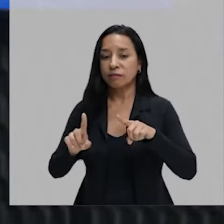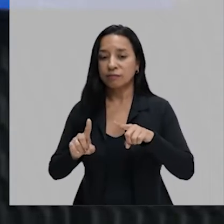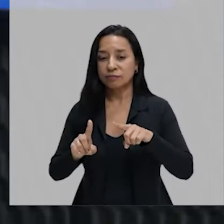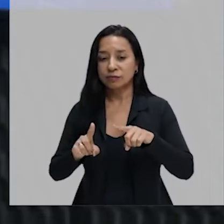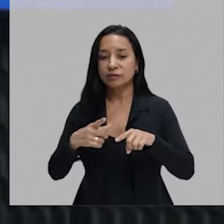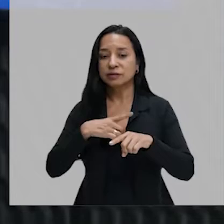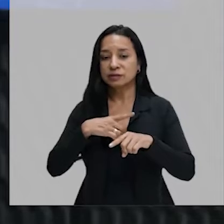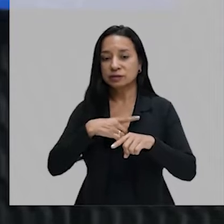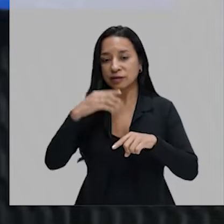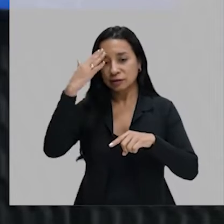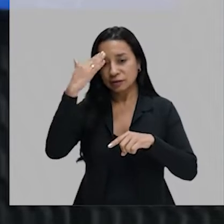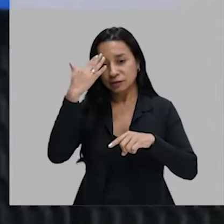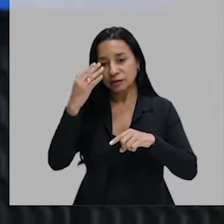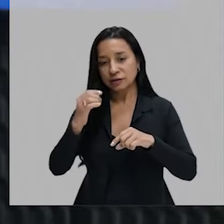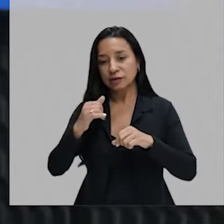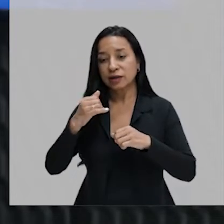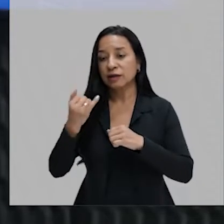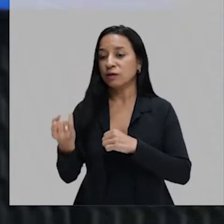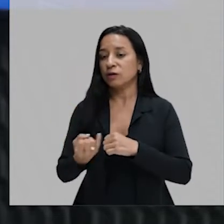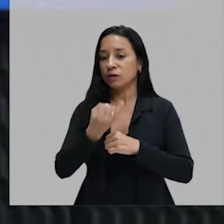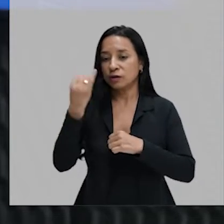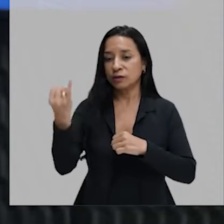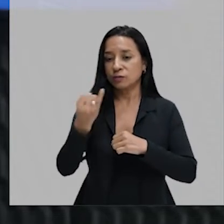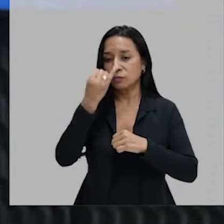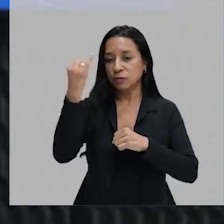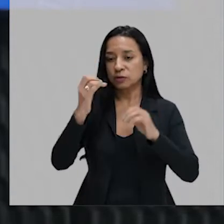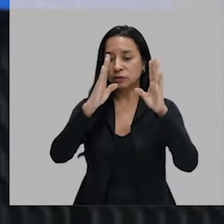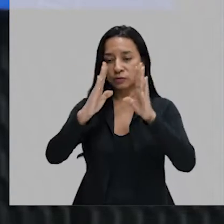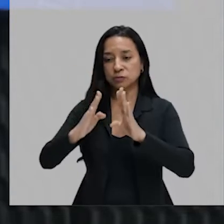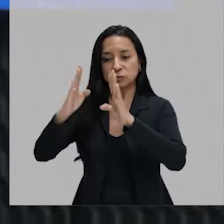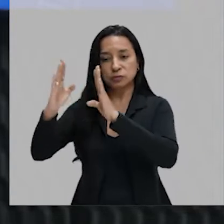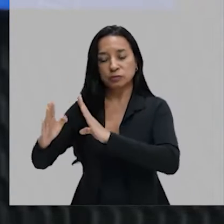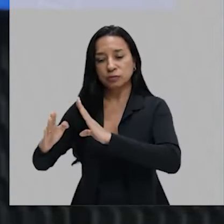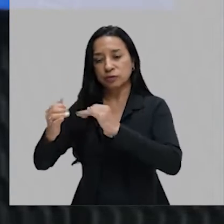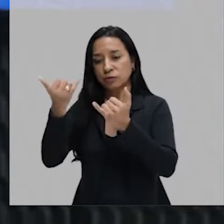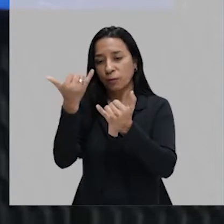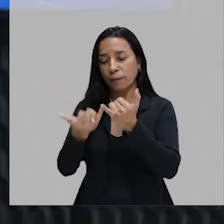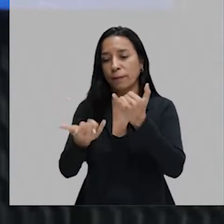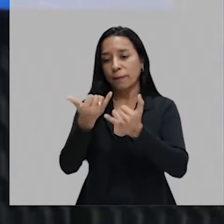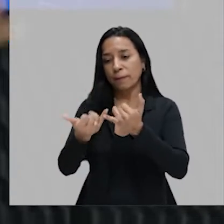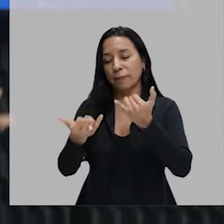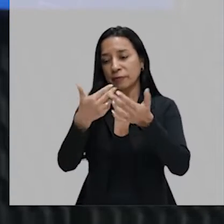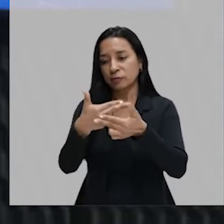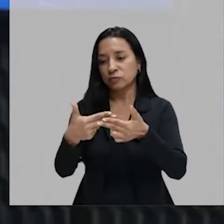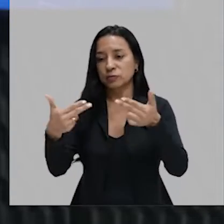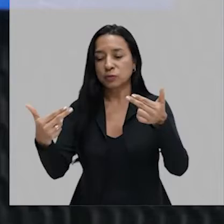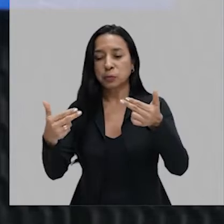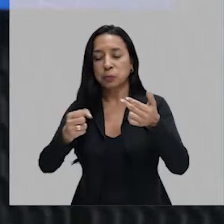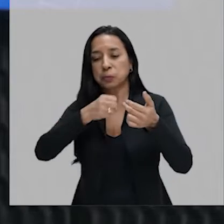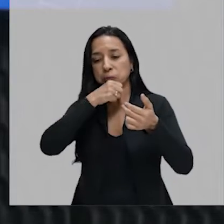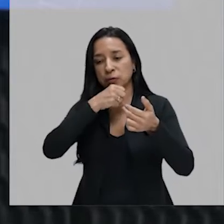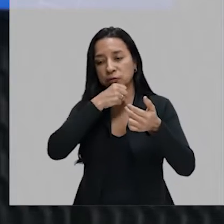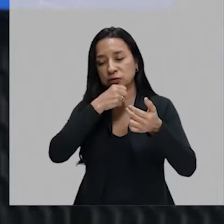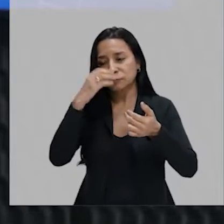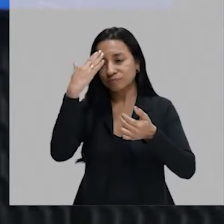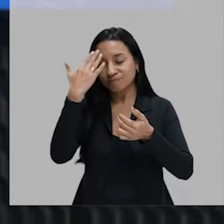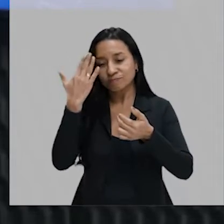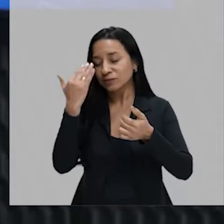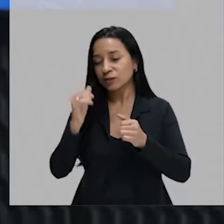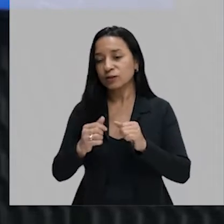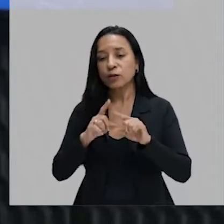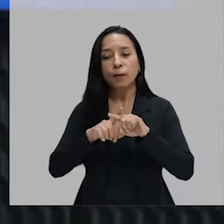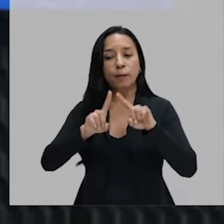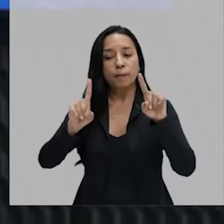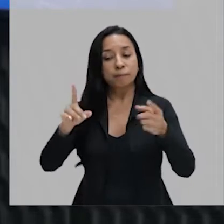forma você tem que entender o nível de importância de um prédio desse, que parece uma coisa mais antiga que você não entende, mas